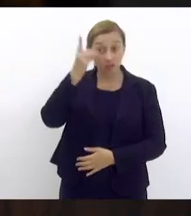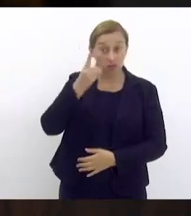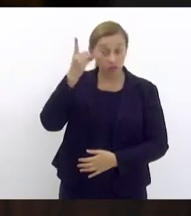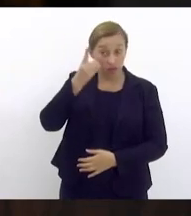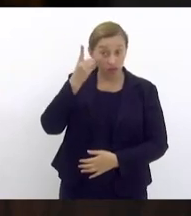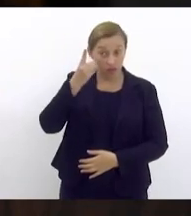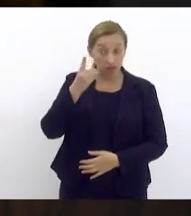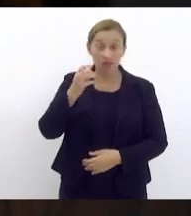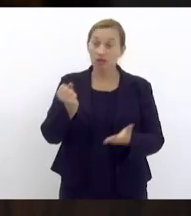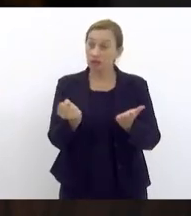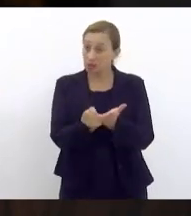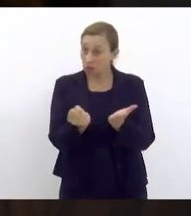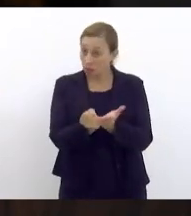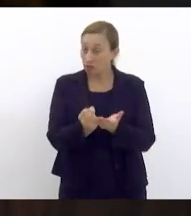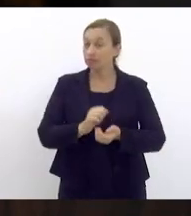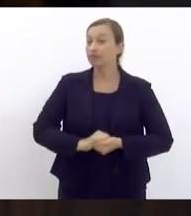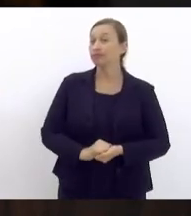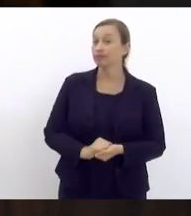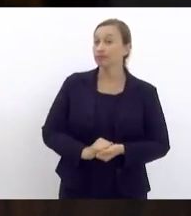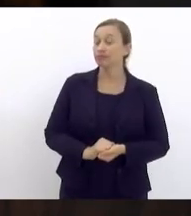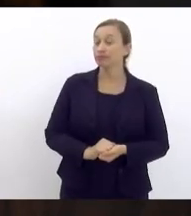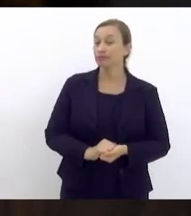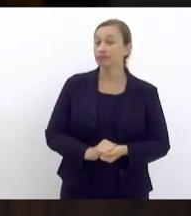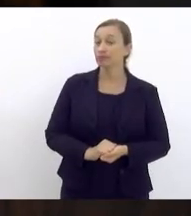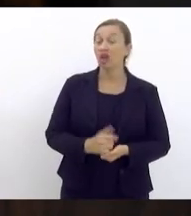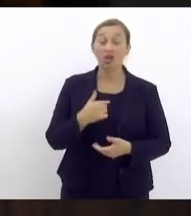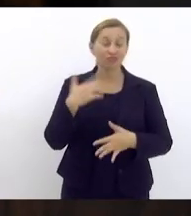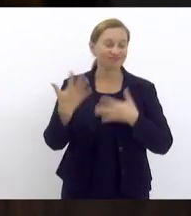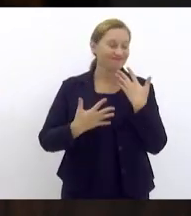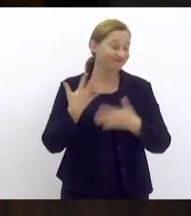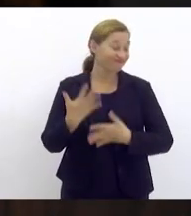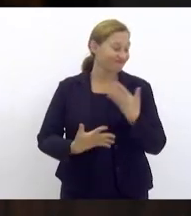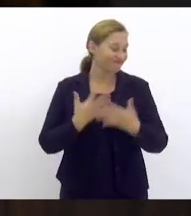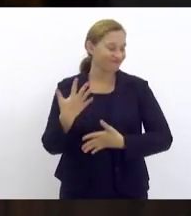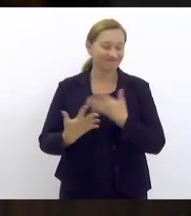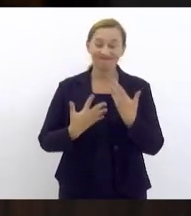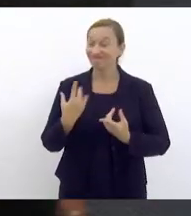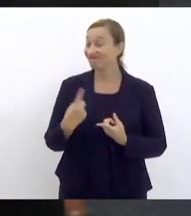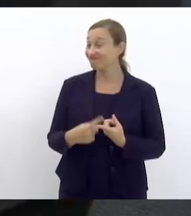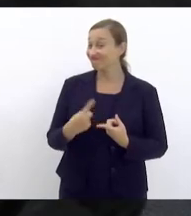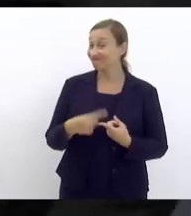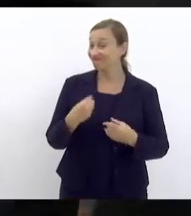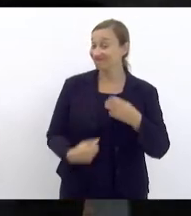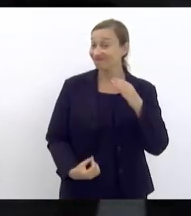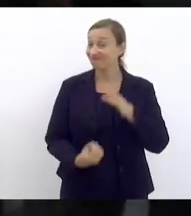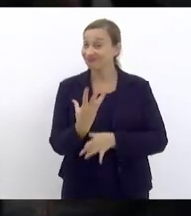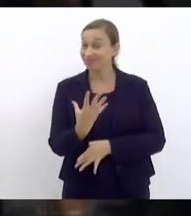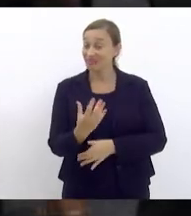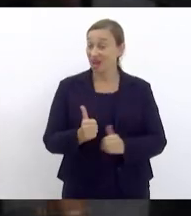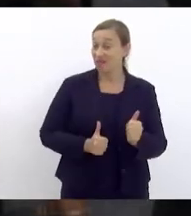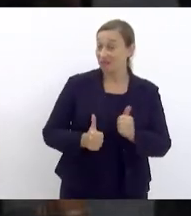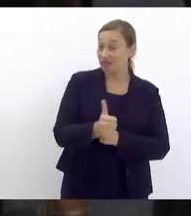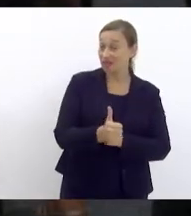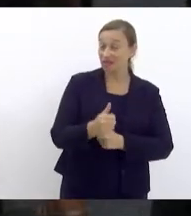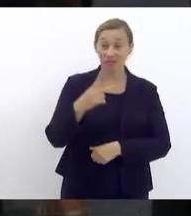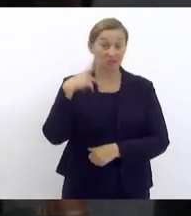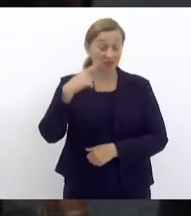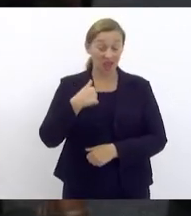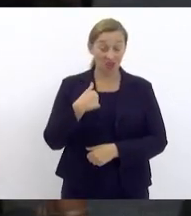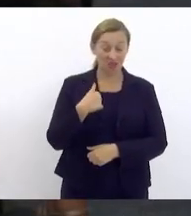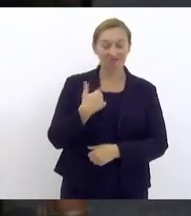Samuel Malafaia muito contente porque criei a primeira frente parlamentar aqui